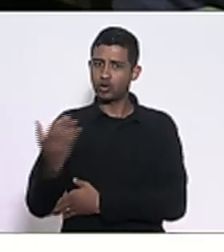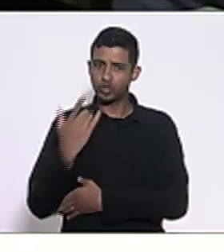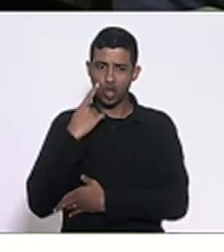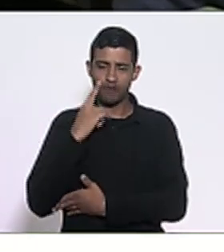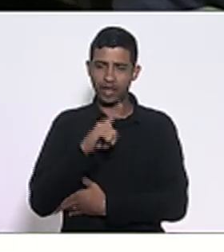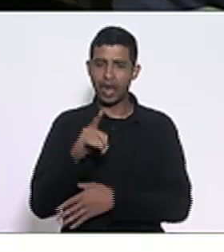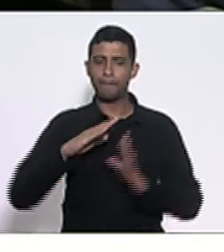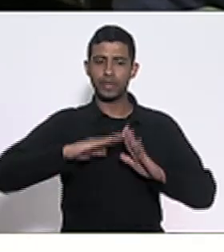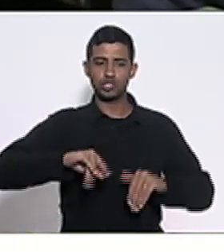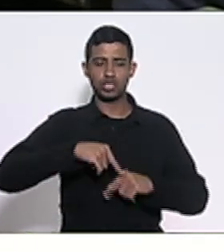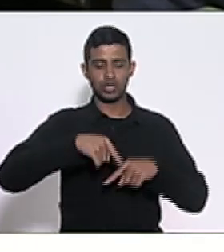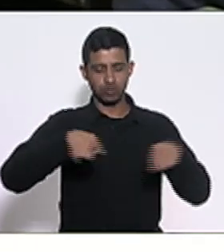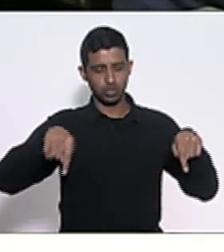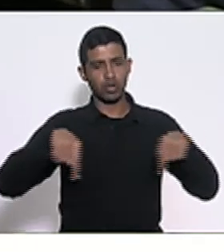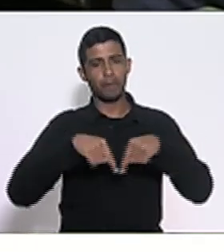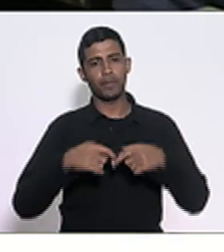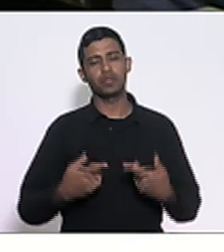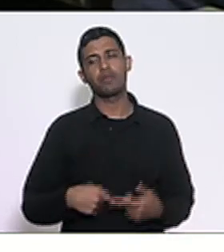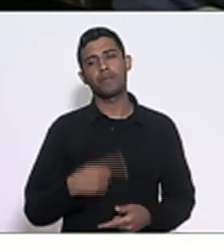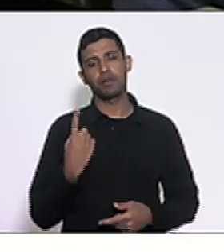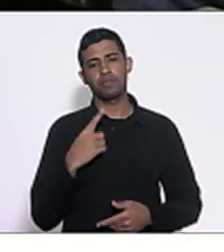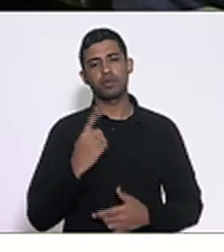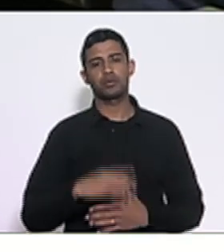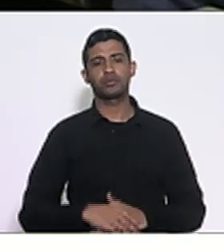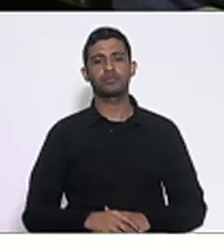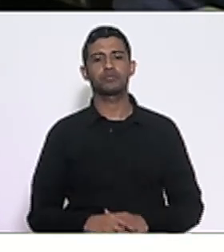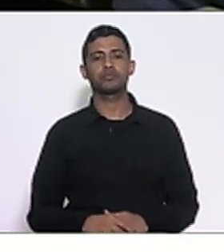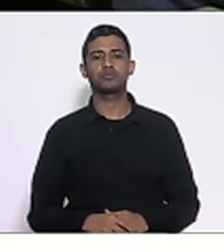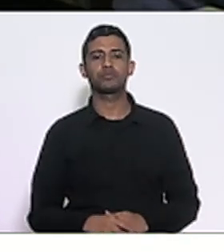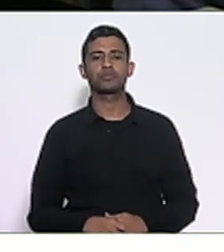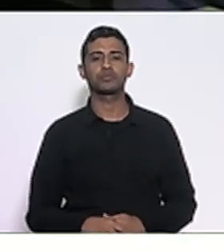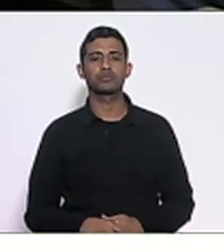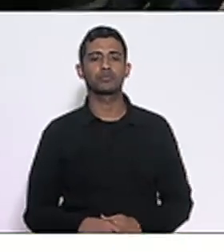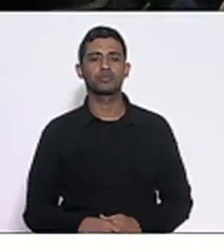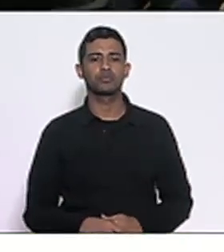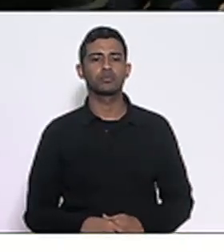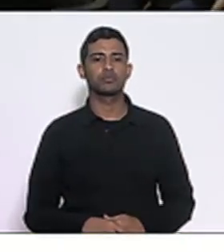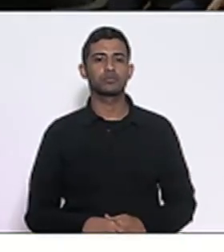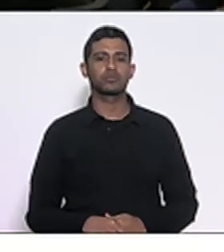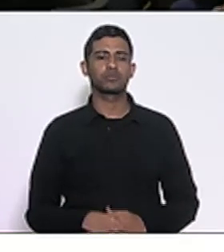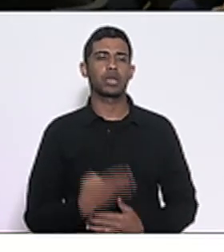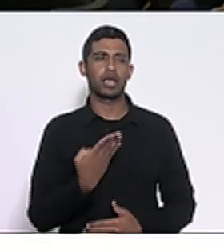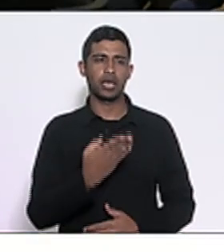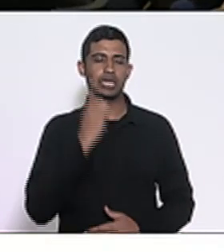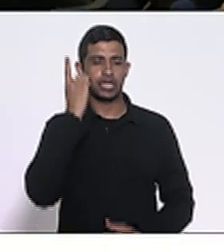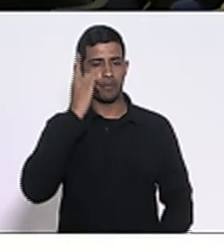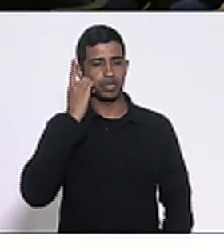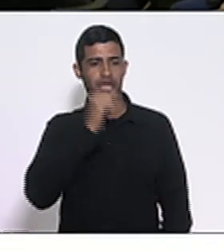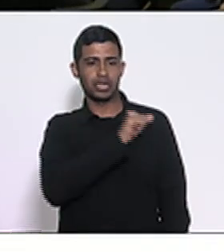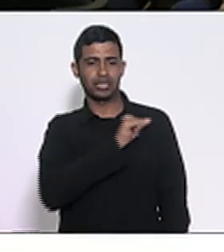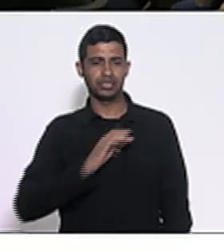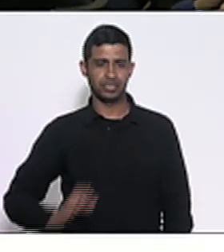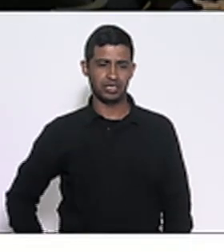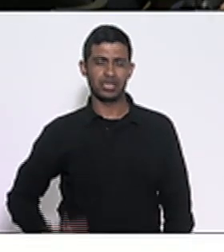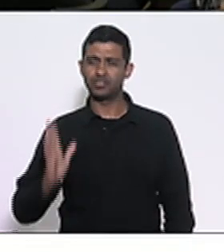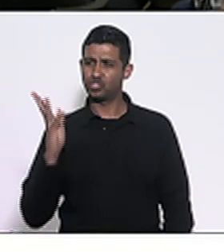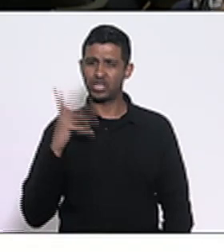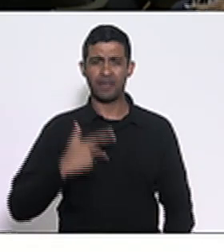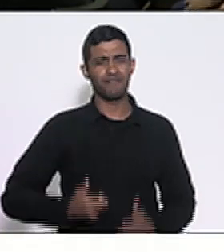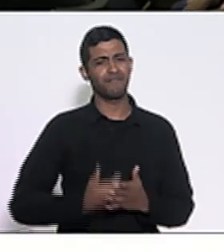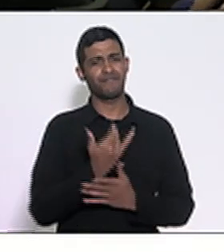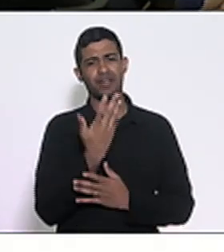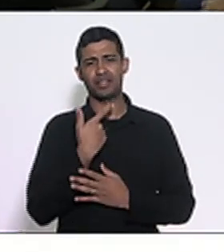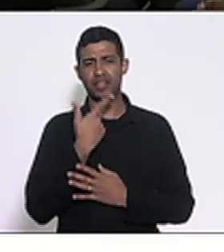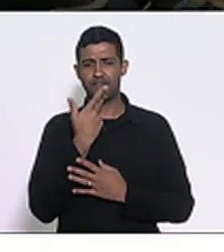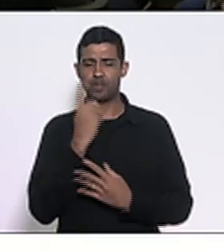requisitando o espaço, enfim. Então, esse é um primeiro aspecto. O deputado André Siciliano já reiterou diversas vezes que o objetivo dele